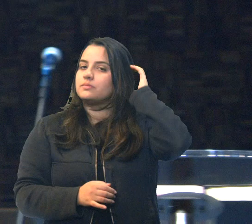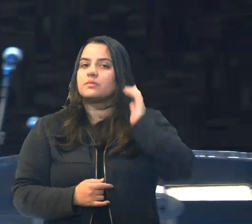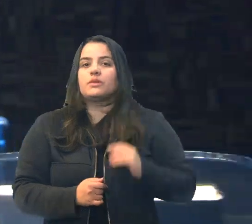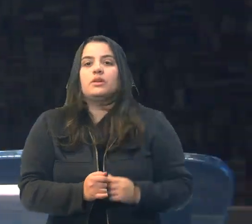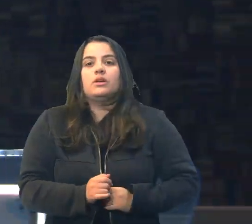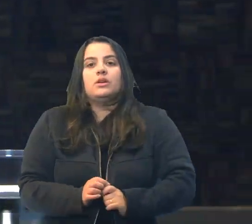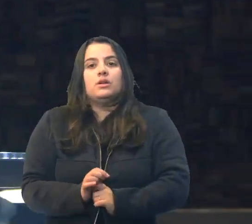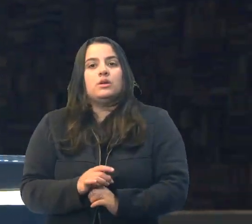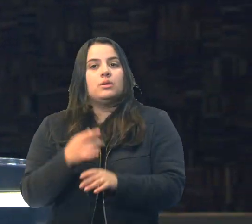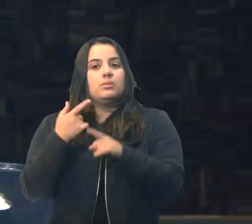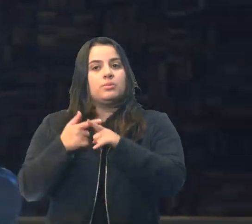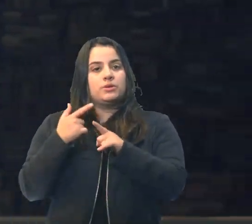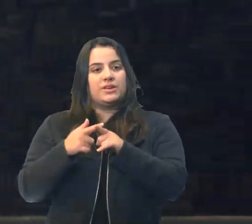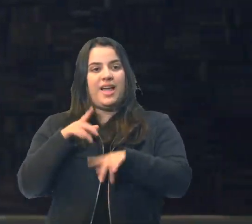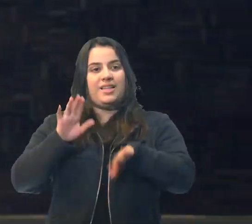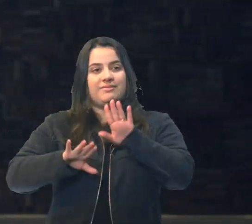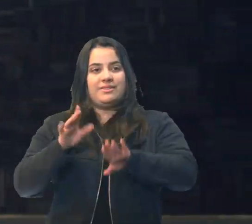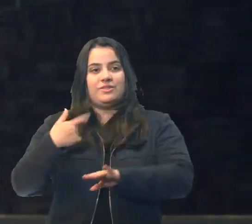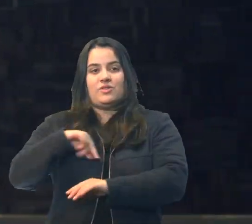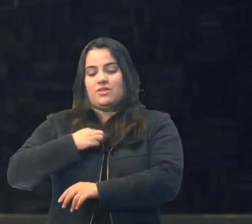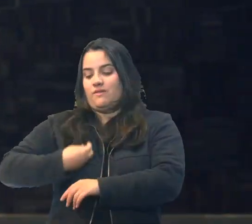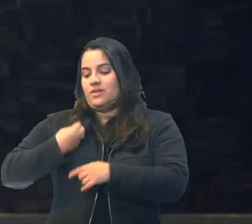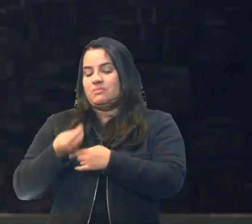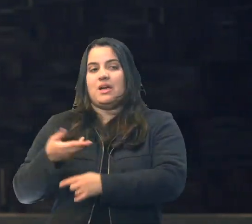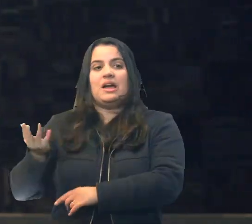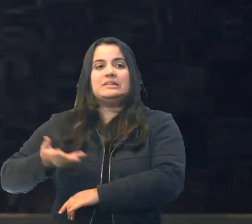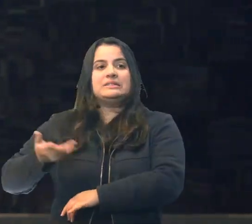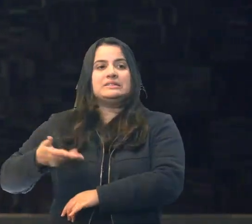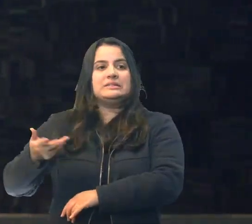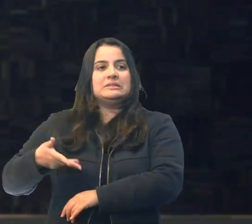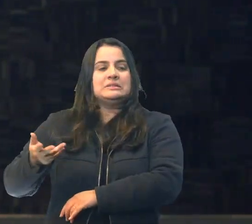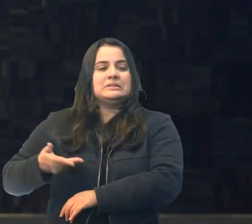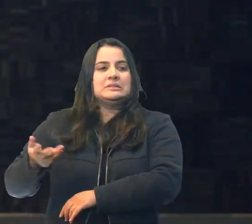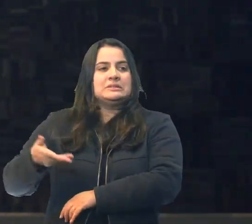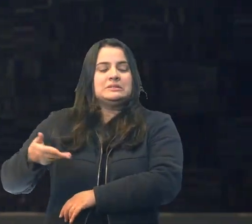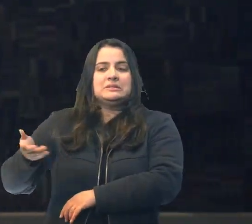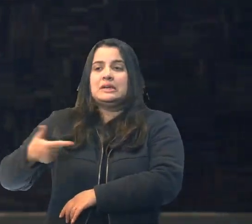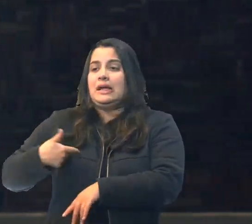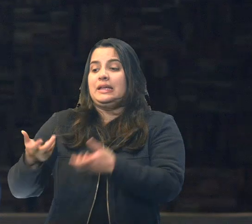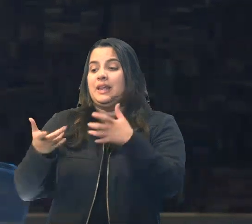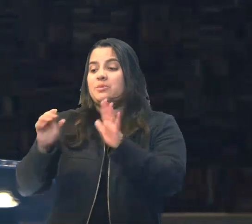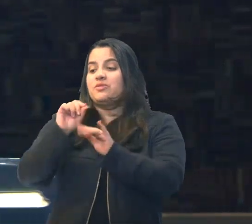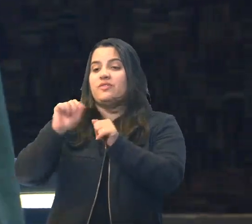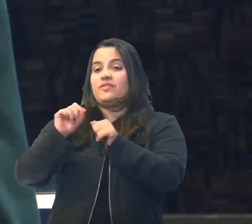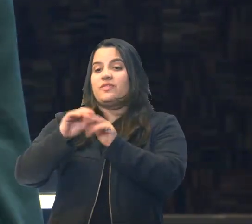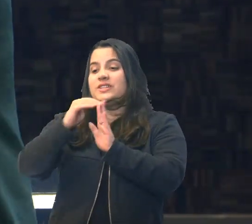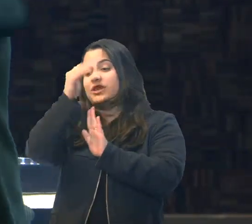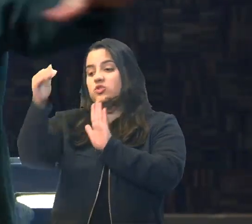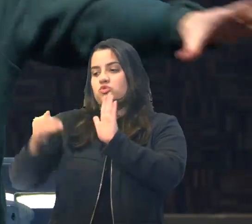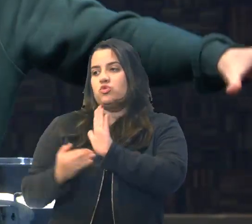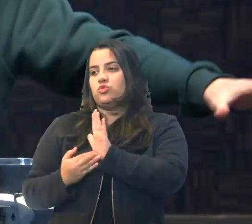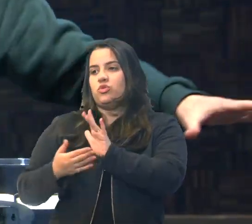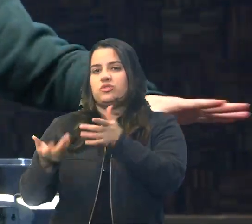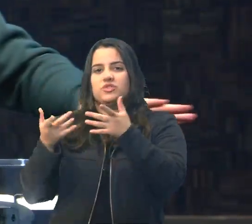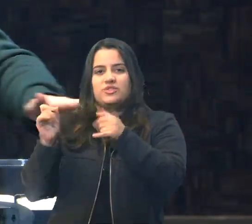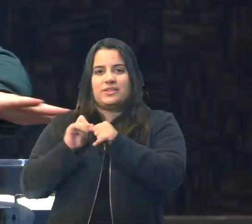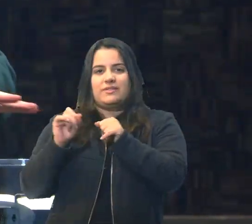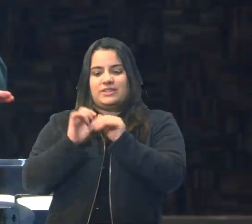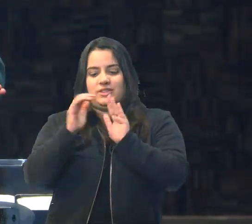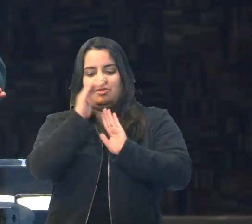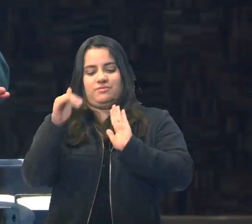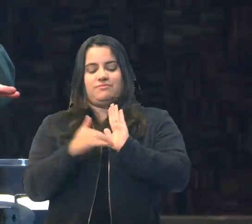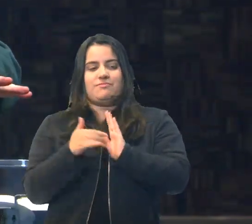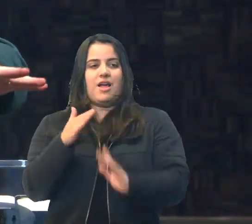Porque quando a gente está correndo e a gente quer dar conta de tudo, a gente começa a querer fazer tudo do nosso